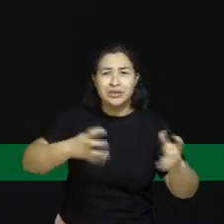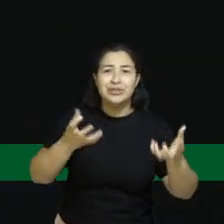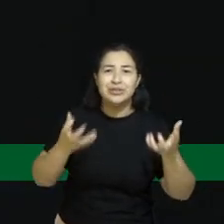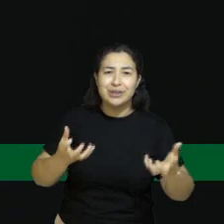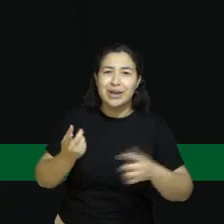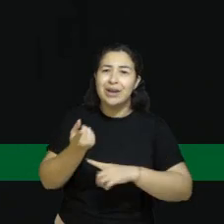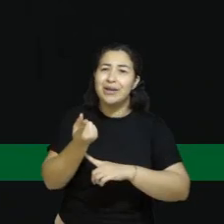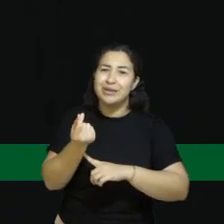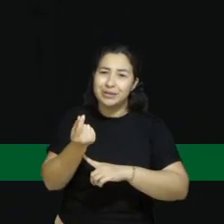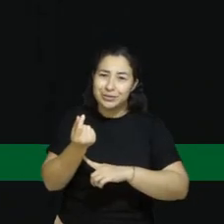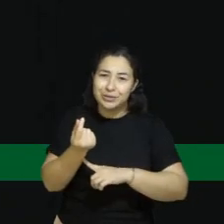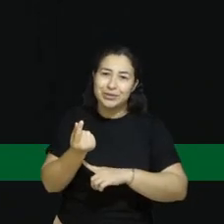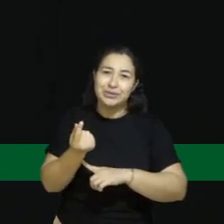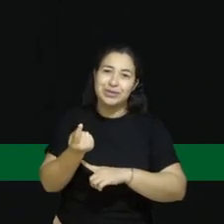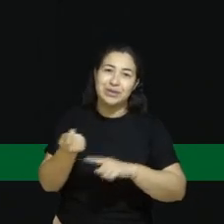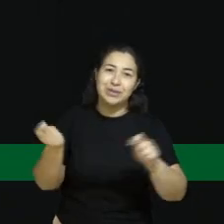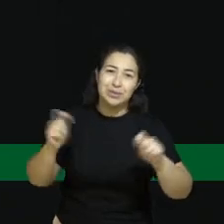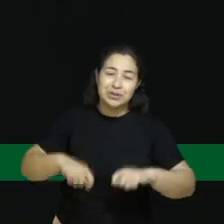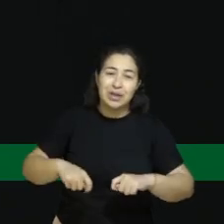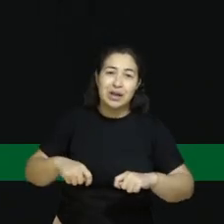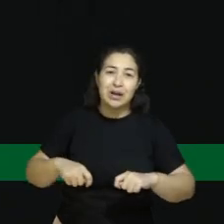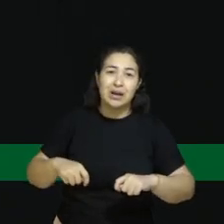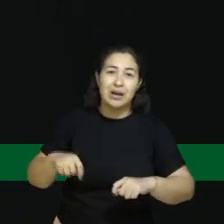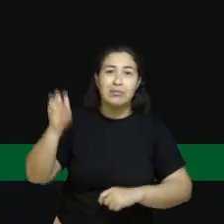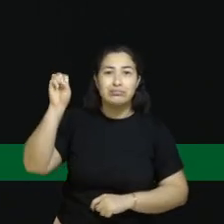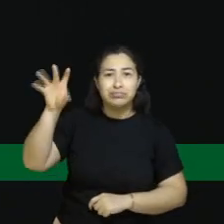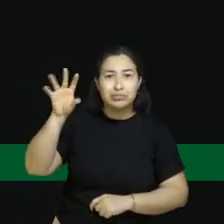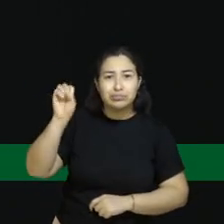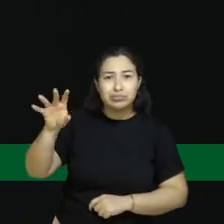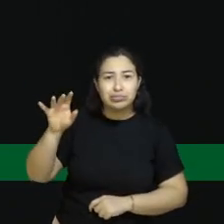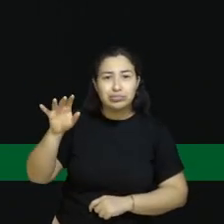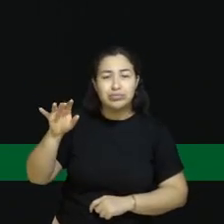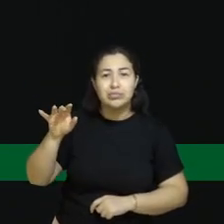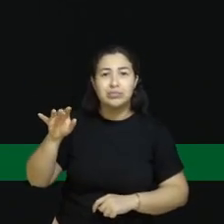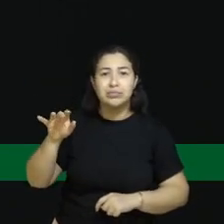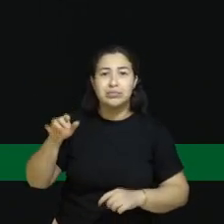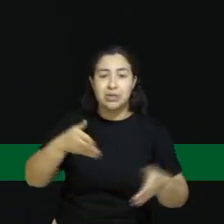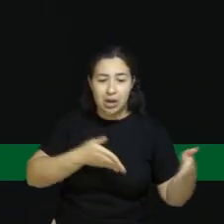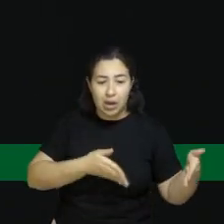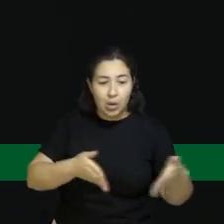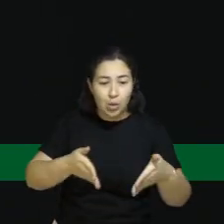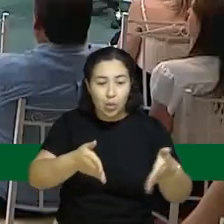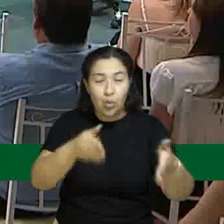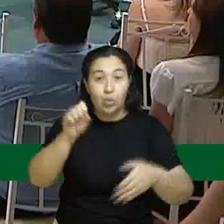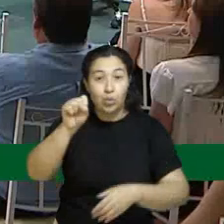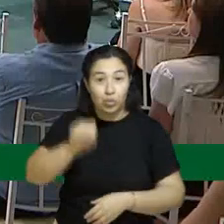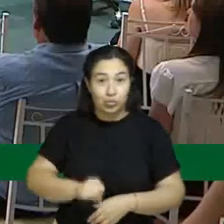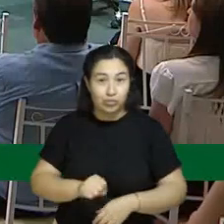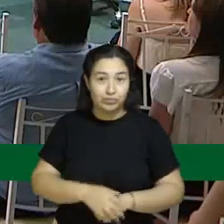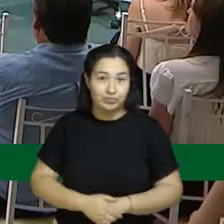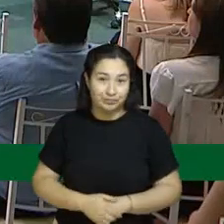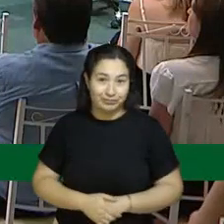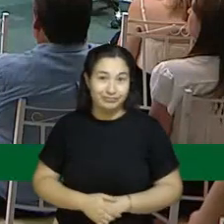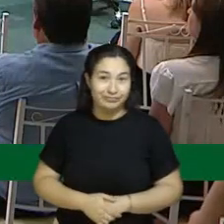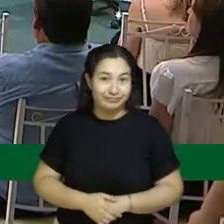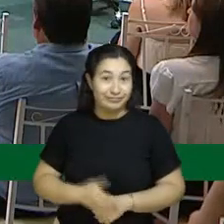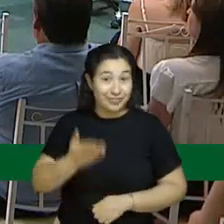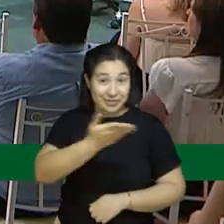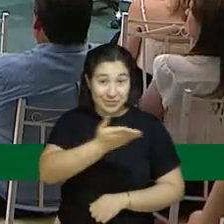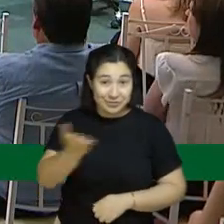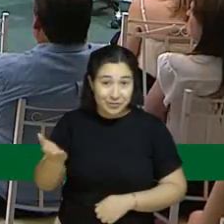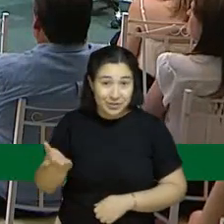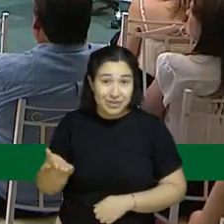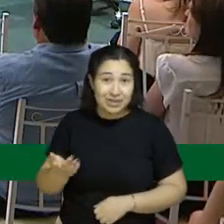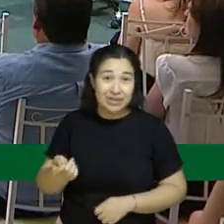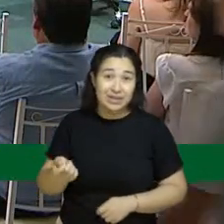para sinalização da Rota Sul. Se tiver um deputado que quisesse candidatar para destinar os recursos,